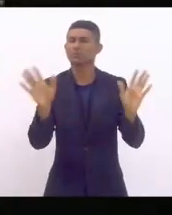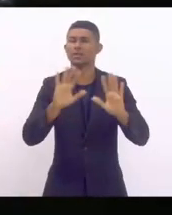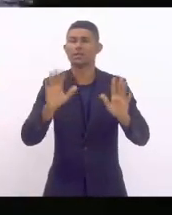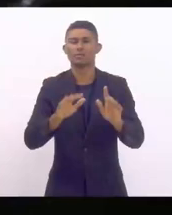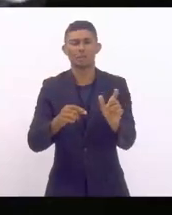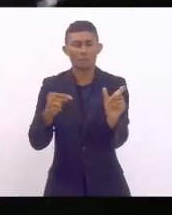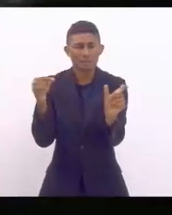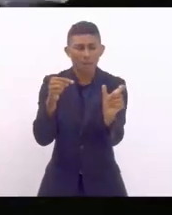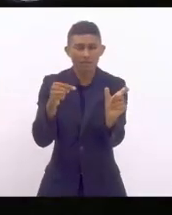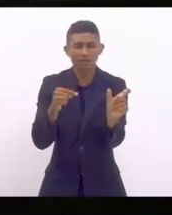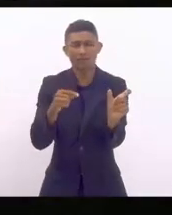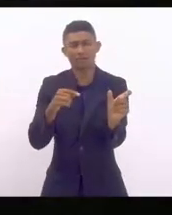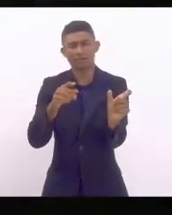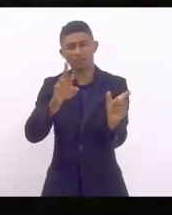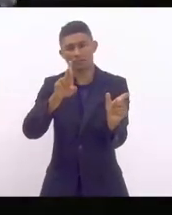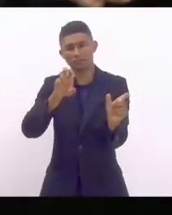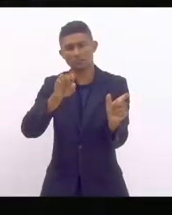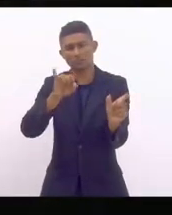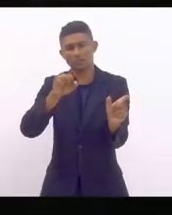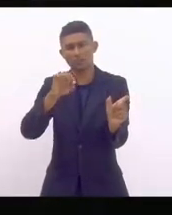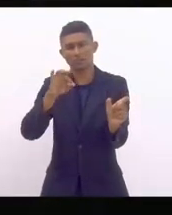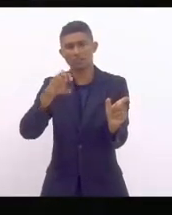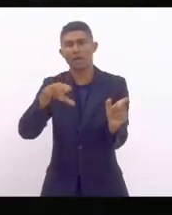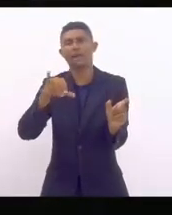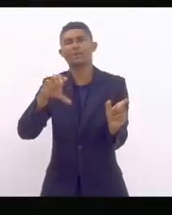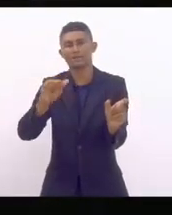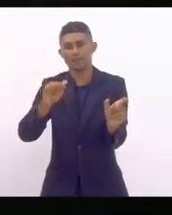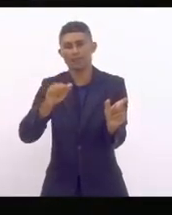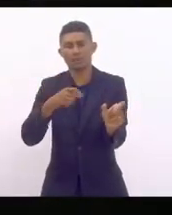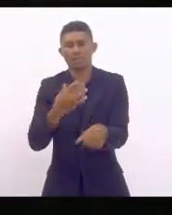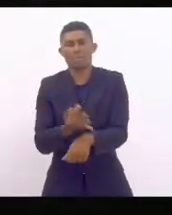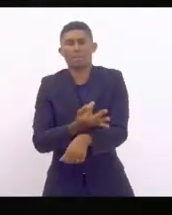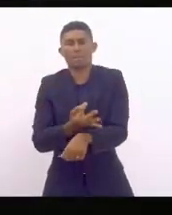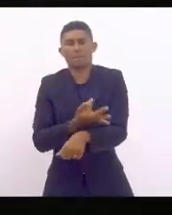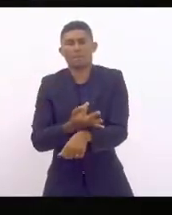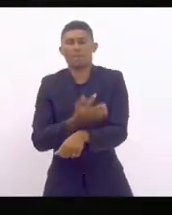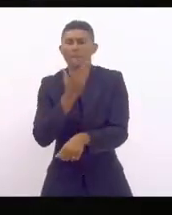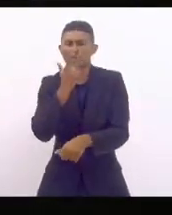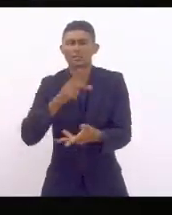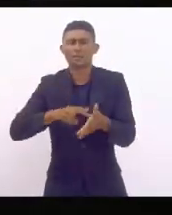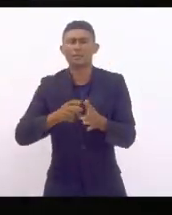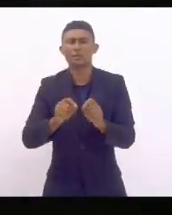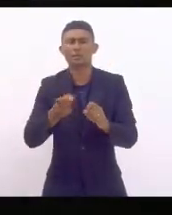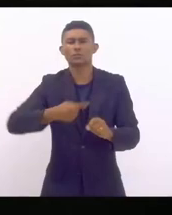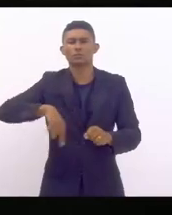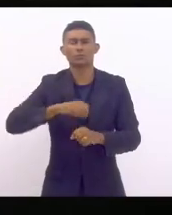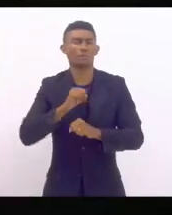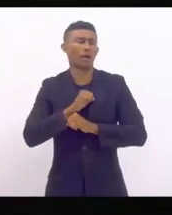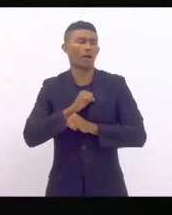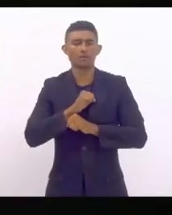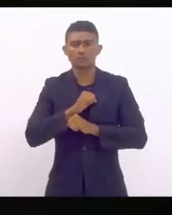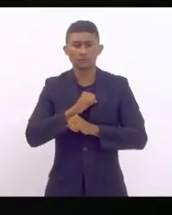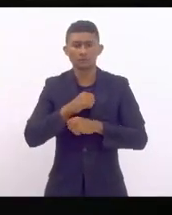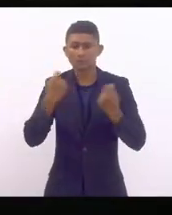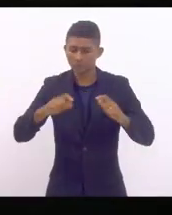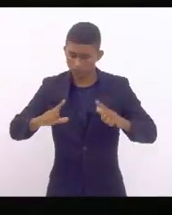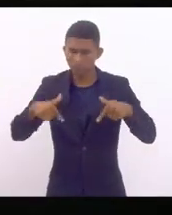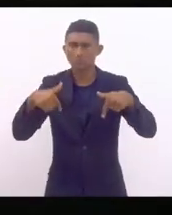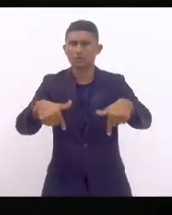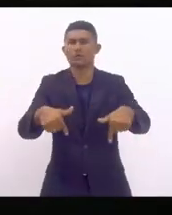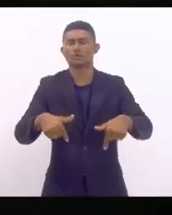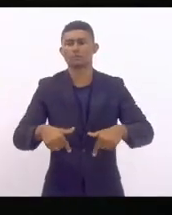essa palavra resistência resistência significa mais ou menos ficar parado na defesa nós temos que ir para o enfrentamento